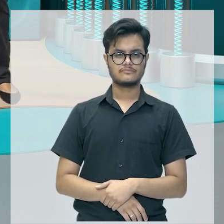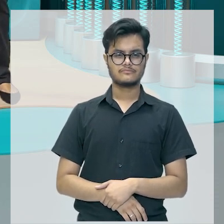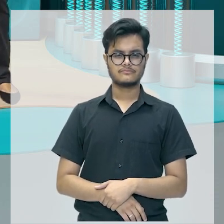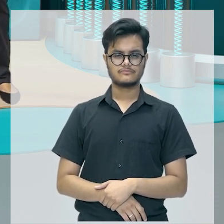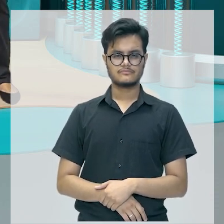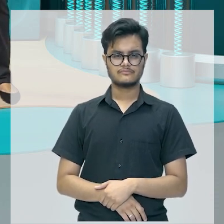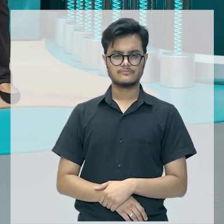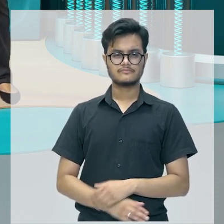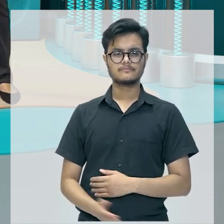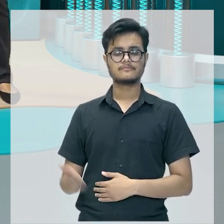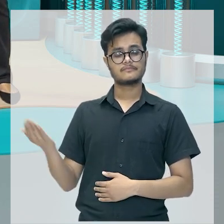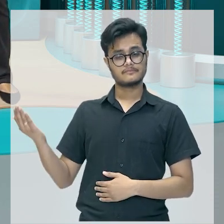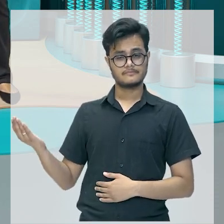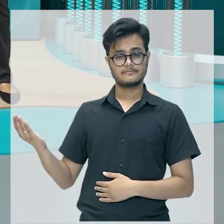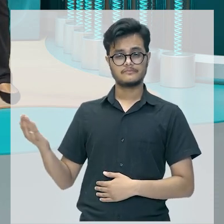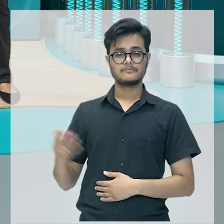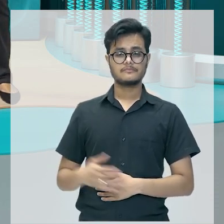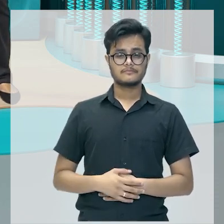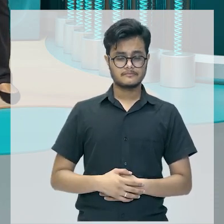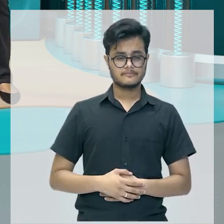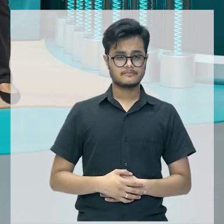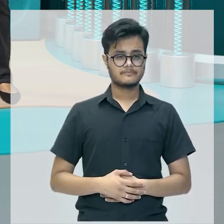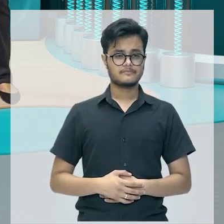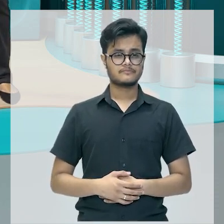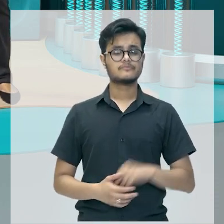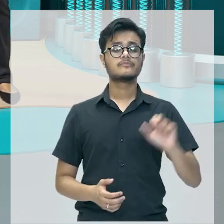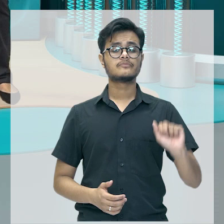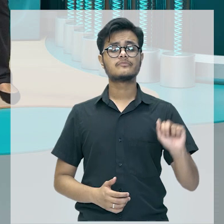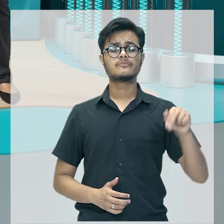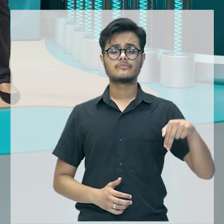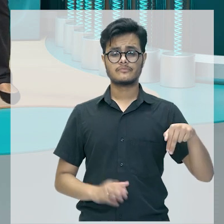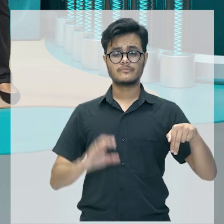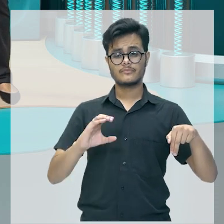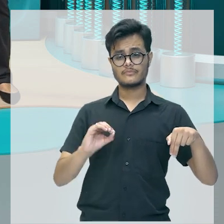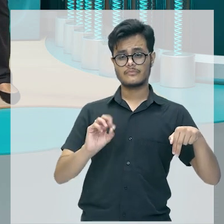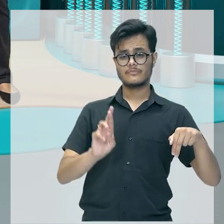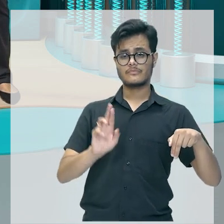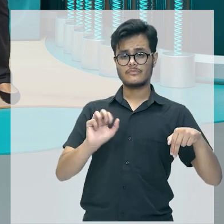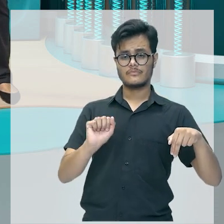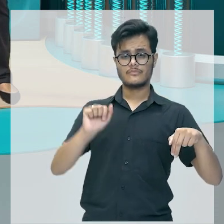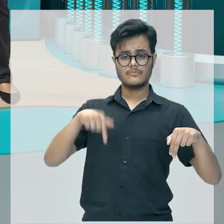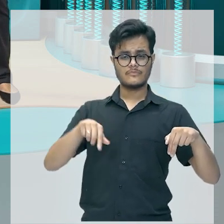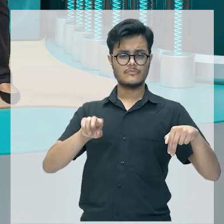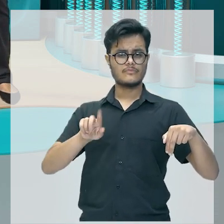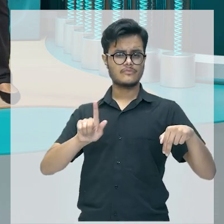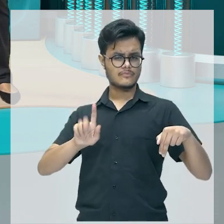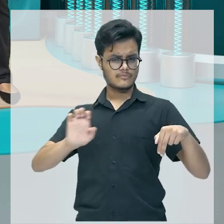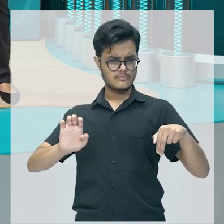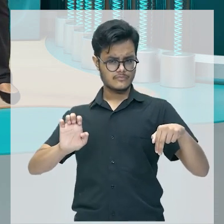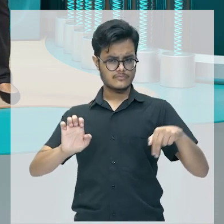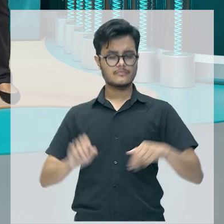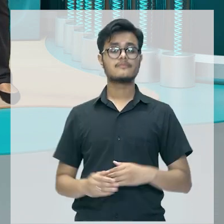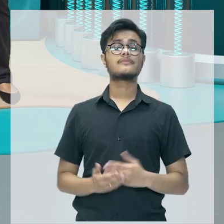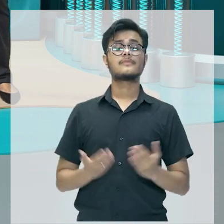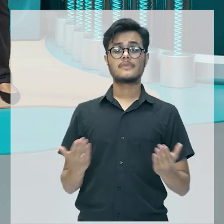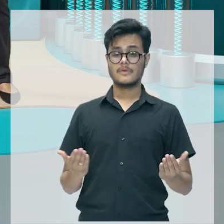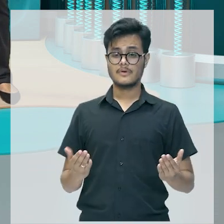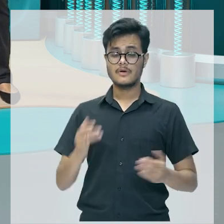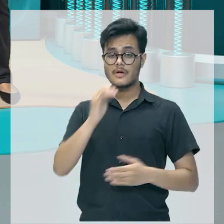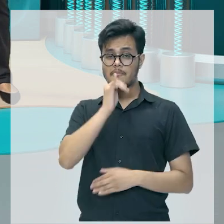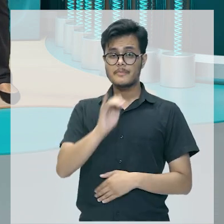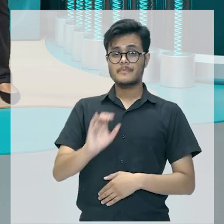exemplo com N. Então, aí nós temos, ó, an orange. Então, quando eu falei a